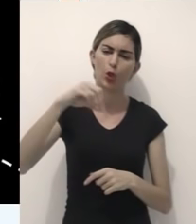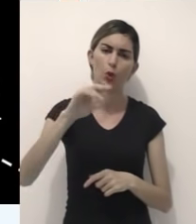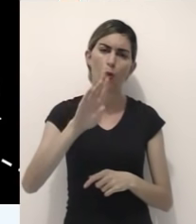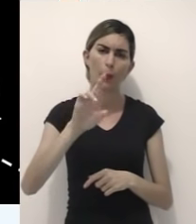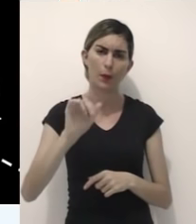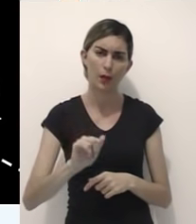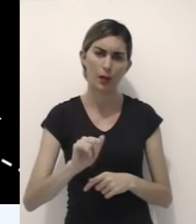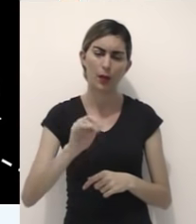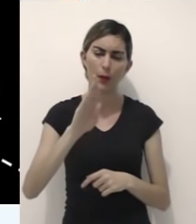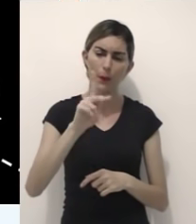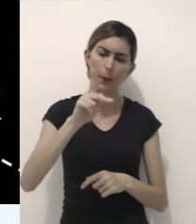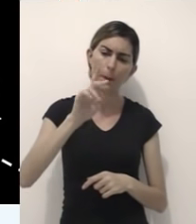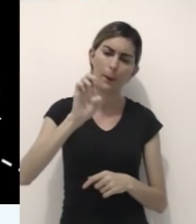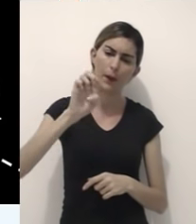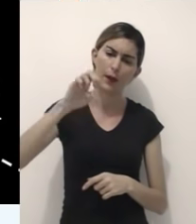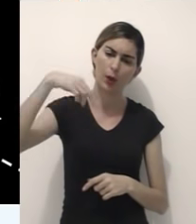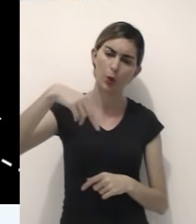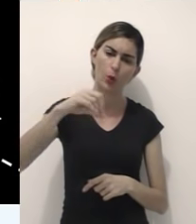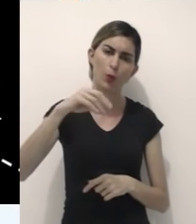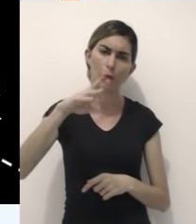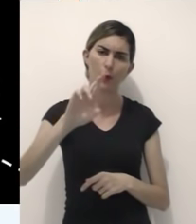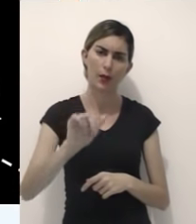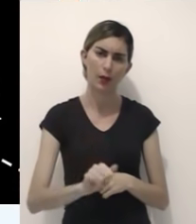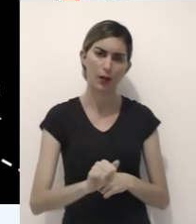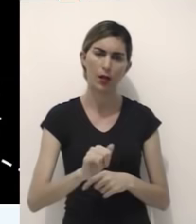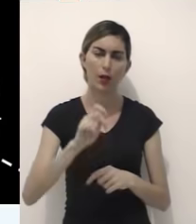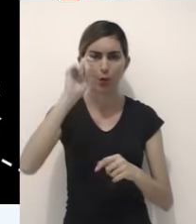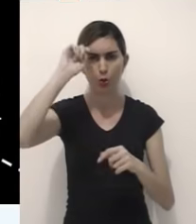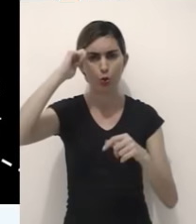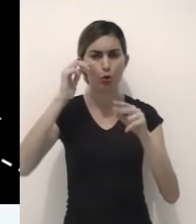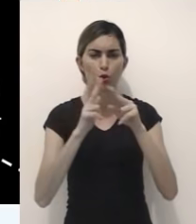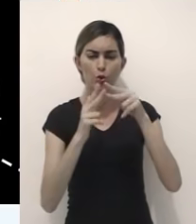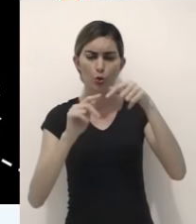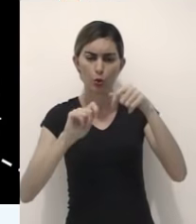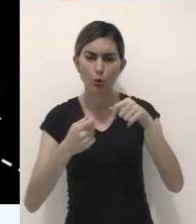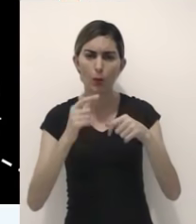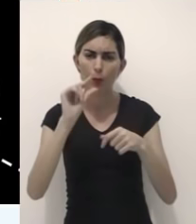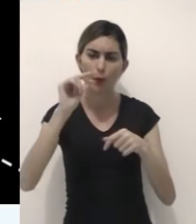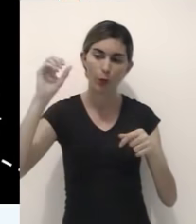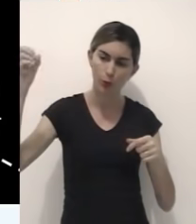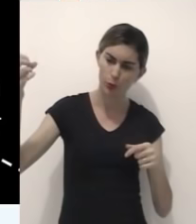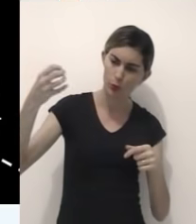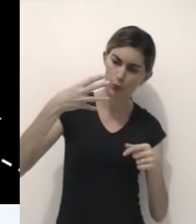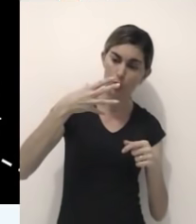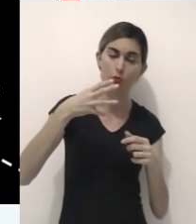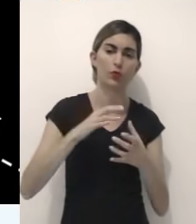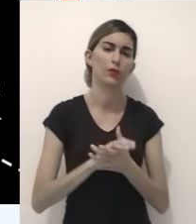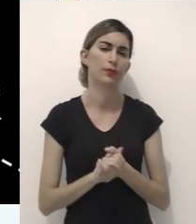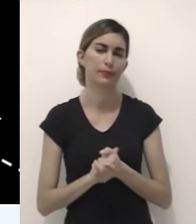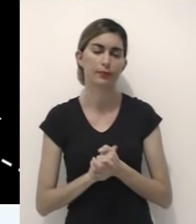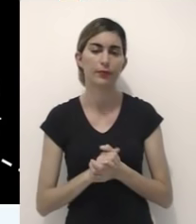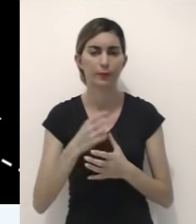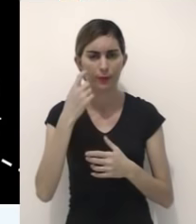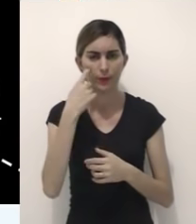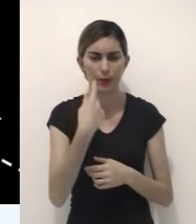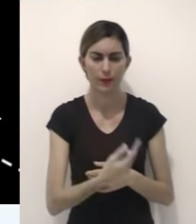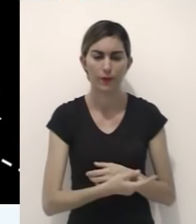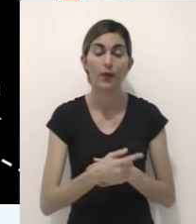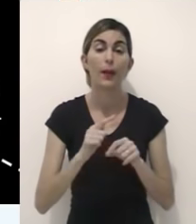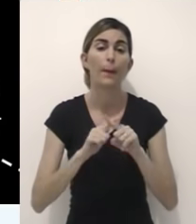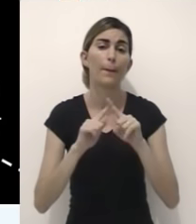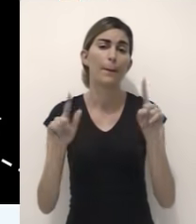penumbra. Penumbra é uma sombra que tem um pouco de iluminação ainda,